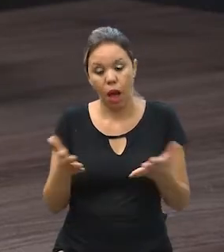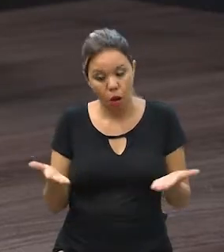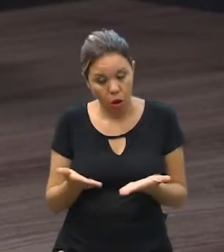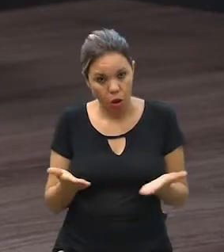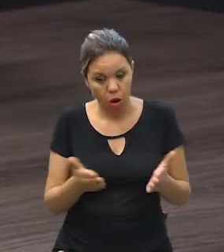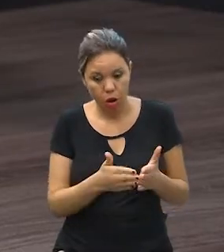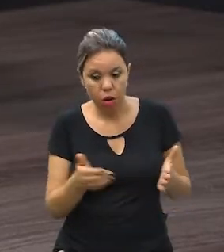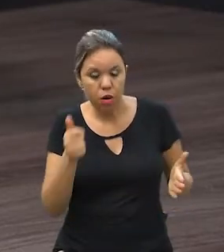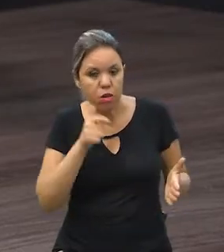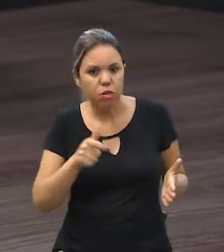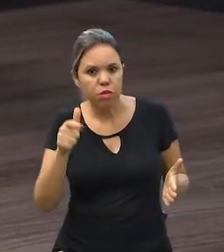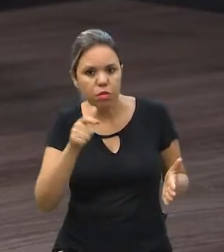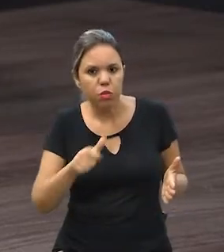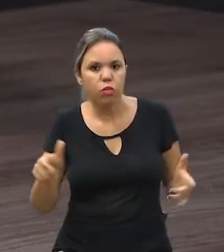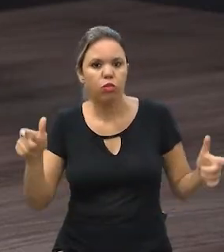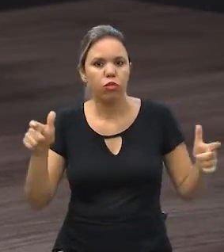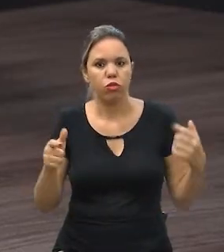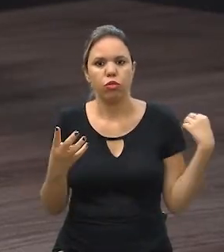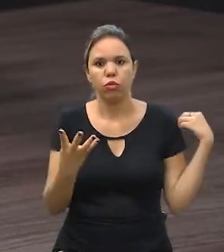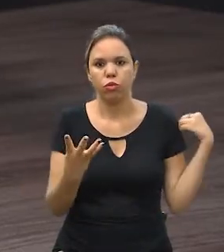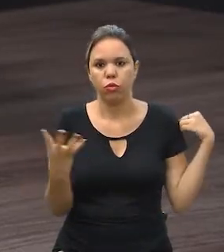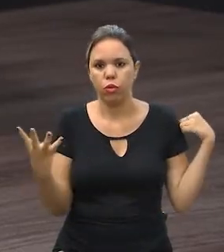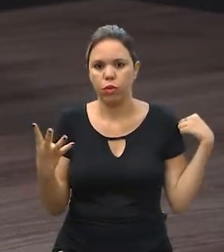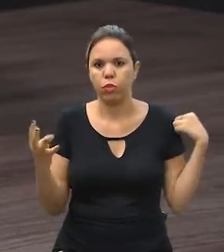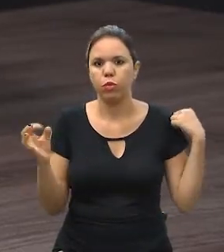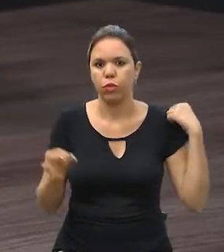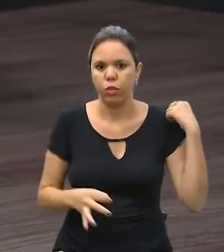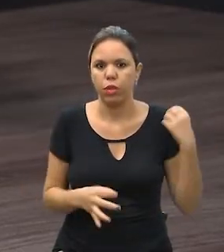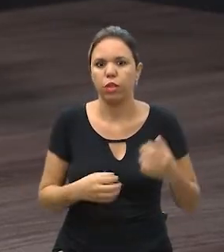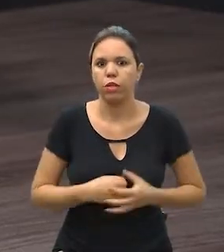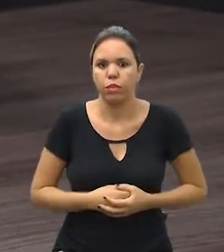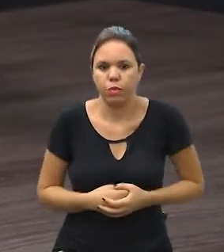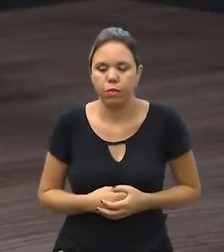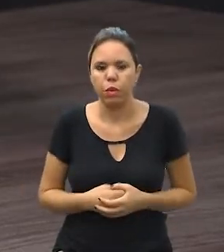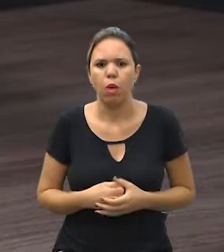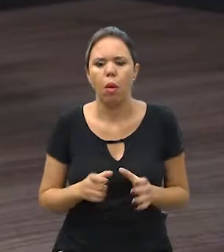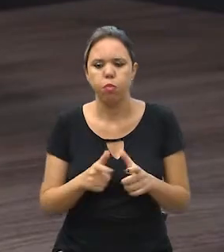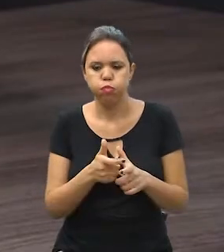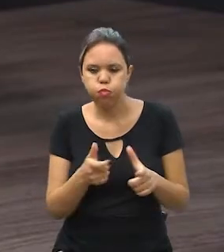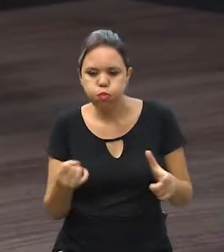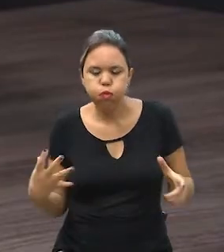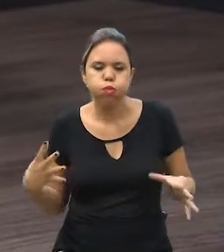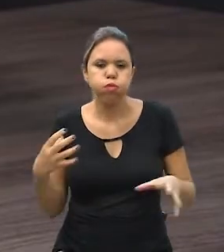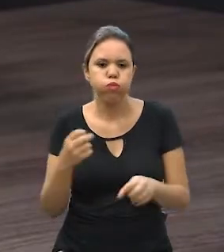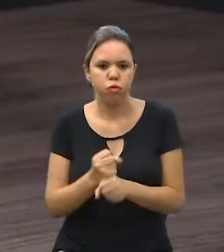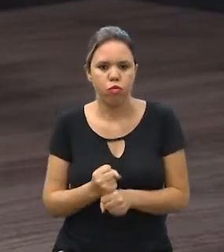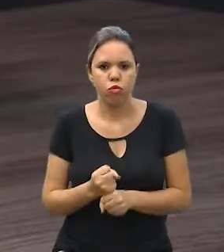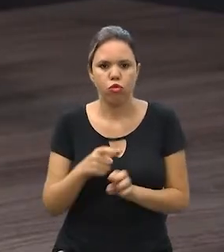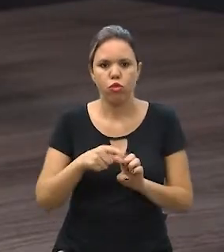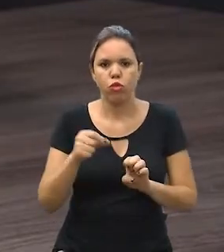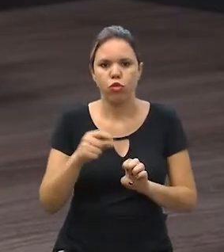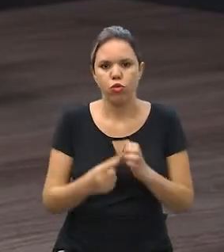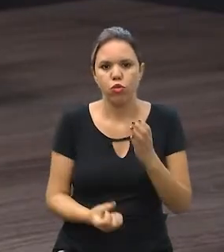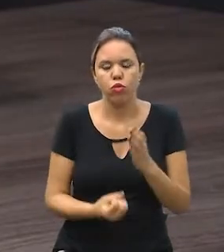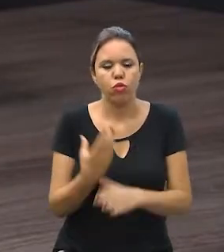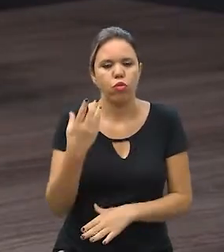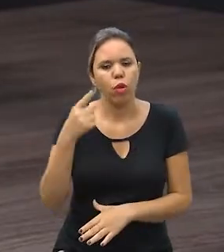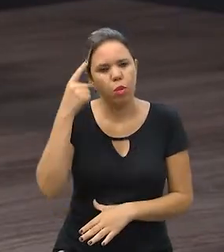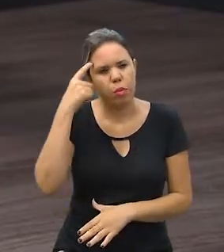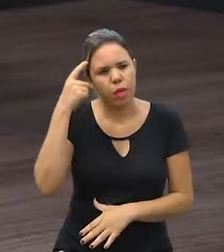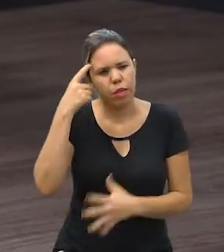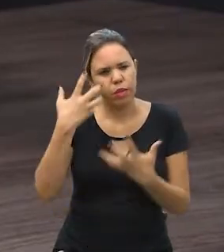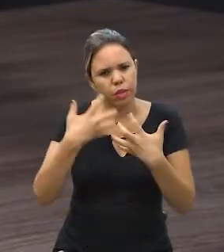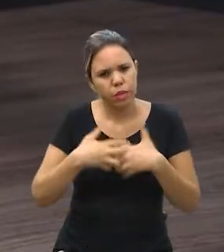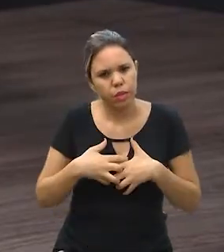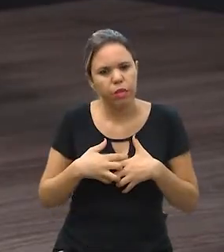as mulheres respondem aí por 44% desse montante. Quando pensamos ainda em um